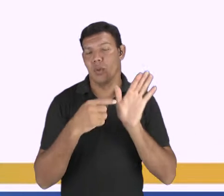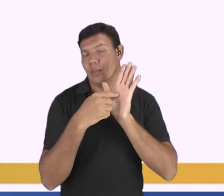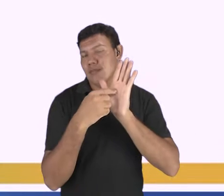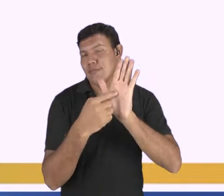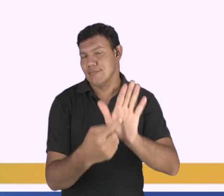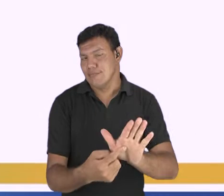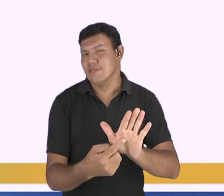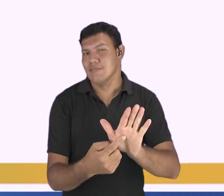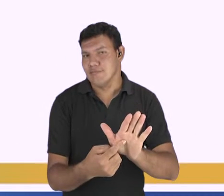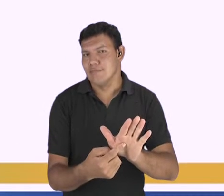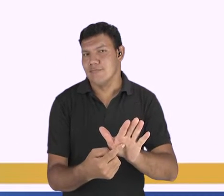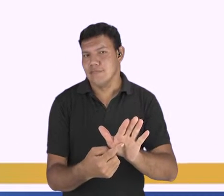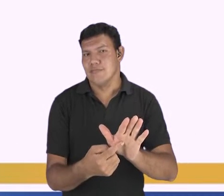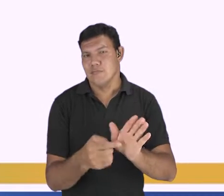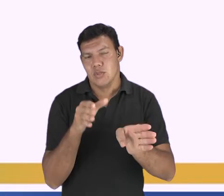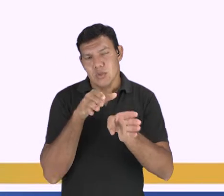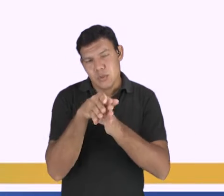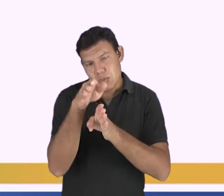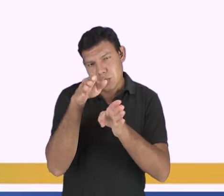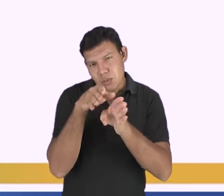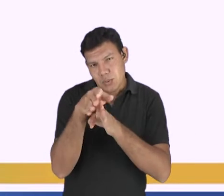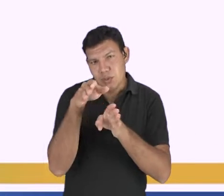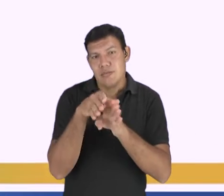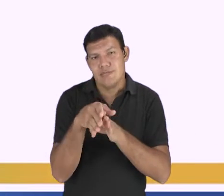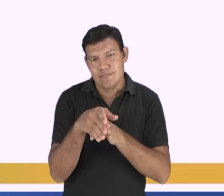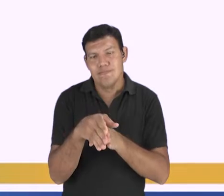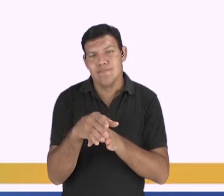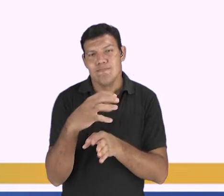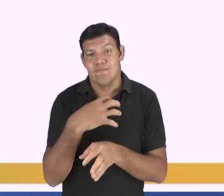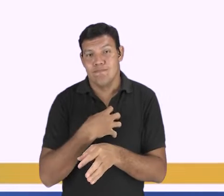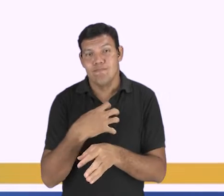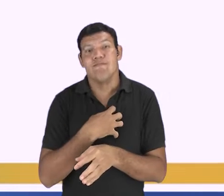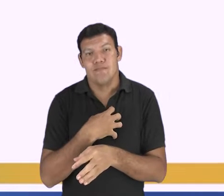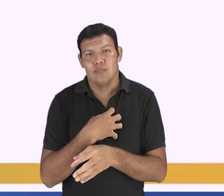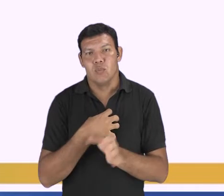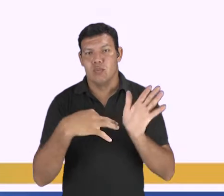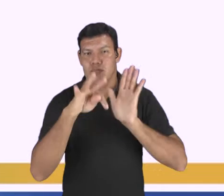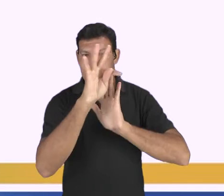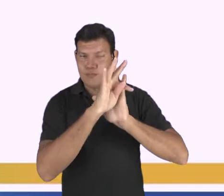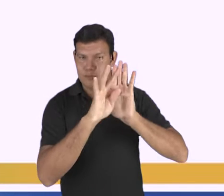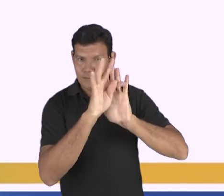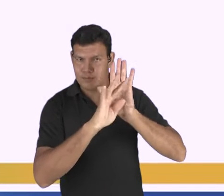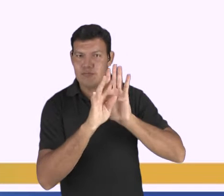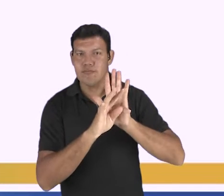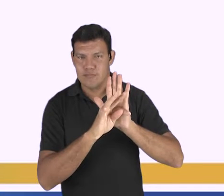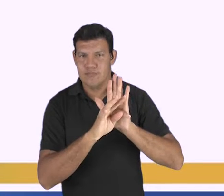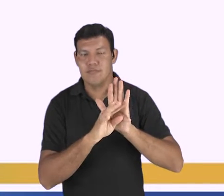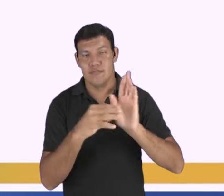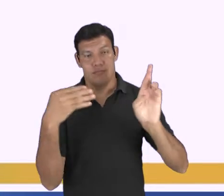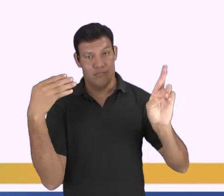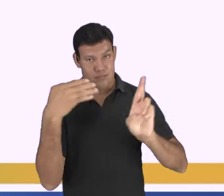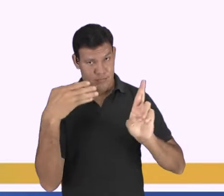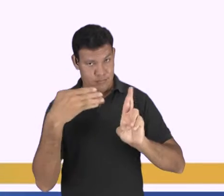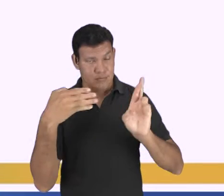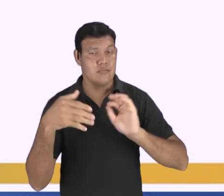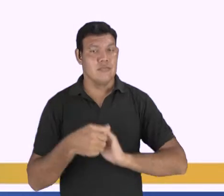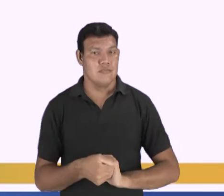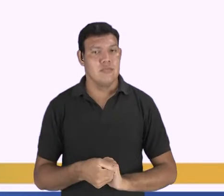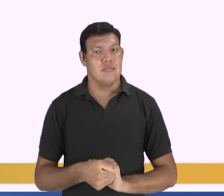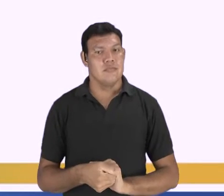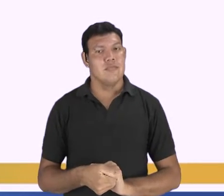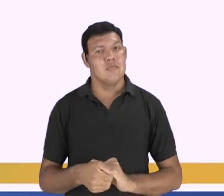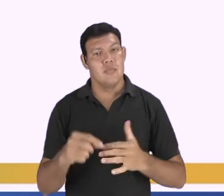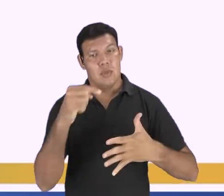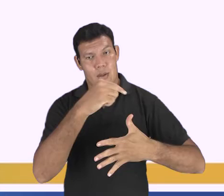isso a direção, o sentido para qual o texto está se voltando. Eles podem ser tanto